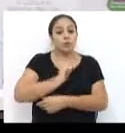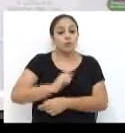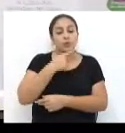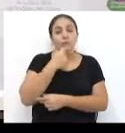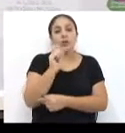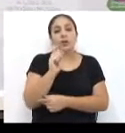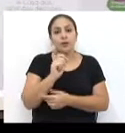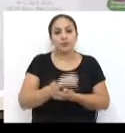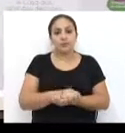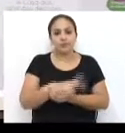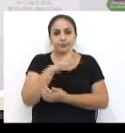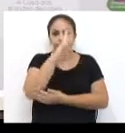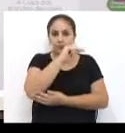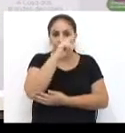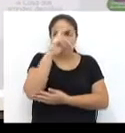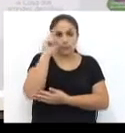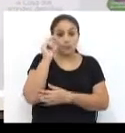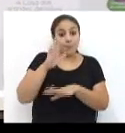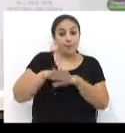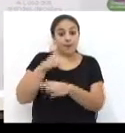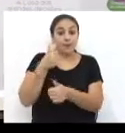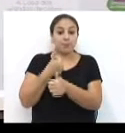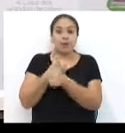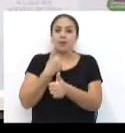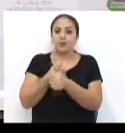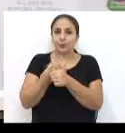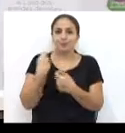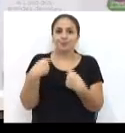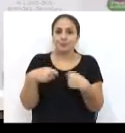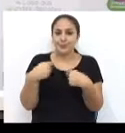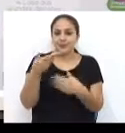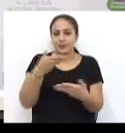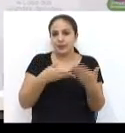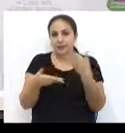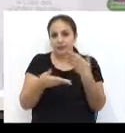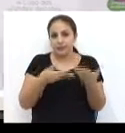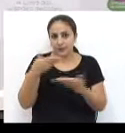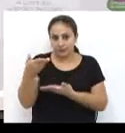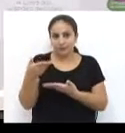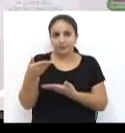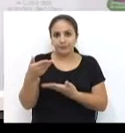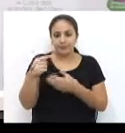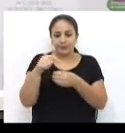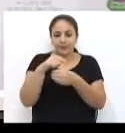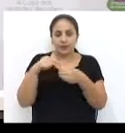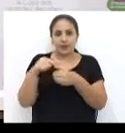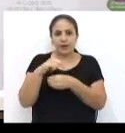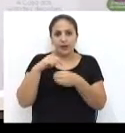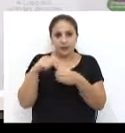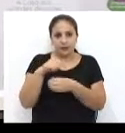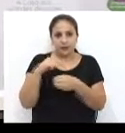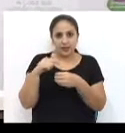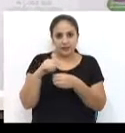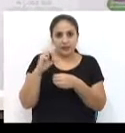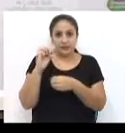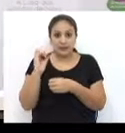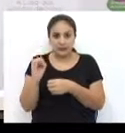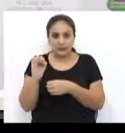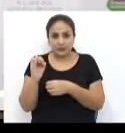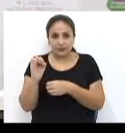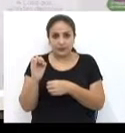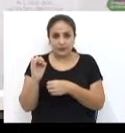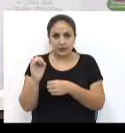que o município mais perto é que vai atender a cidade que o quartel estará fechado,